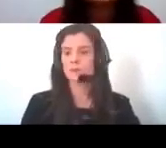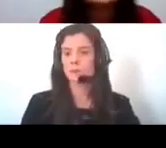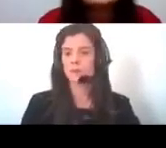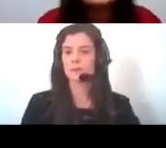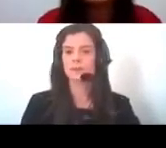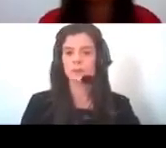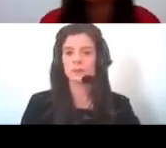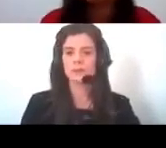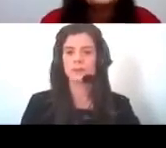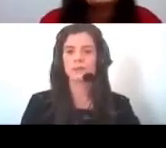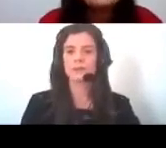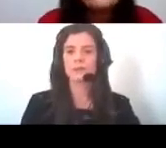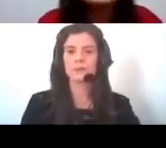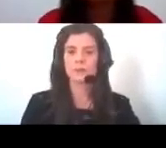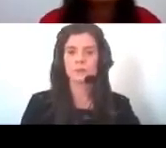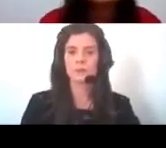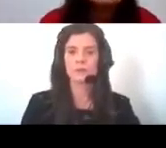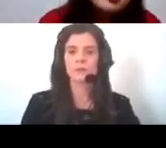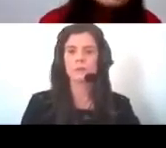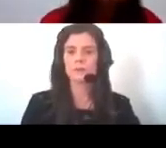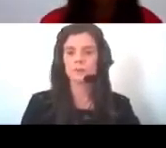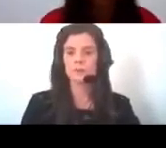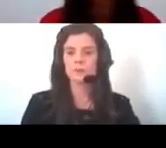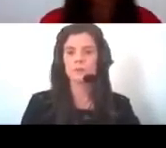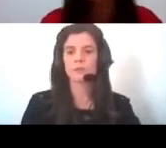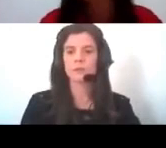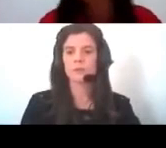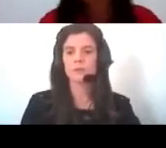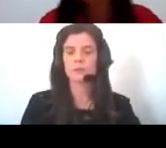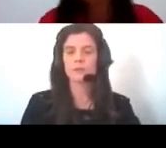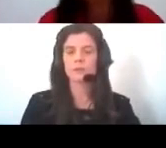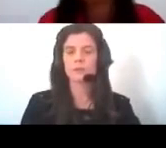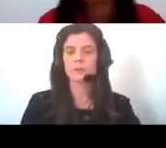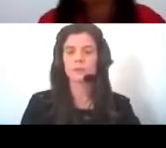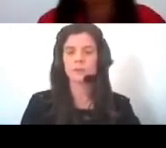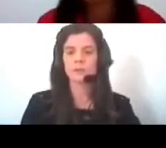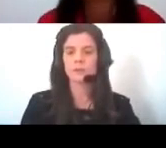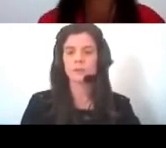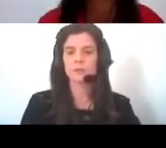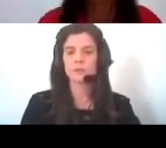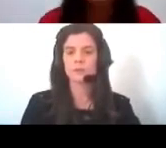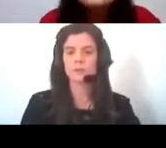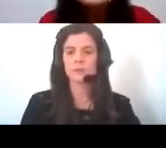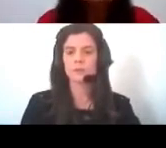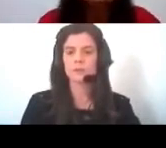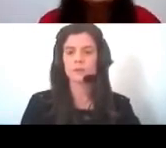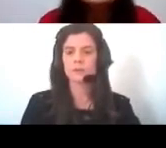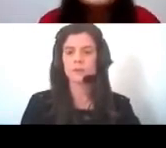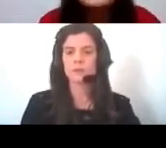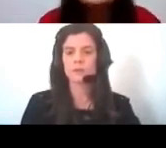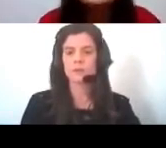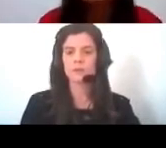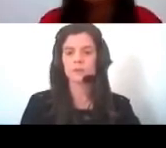progresso da nossa cidade, para que gere impostos, empregos, né? E ela atua o quê? No setor público e no